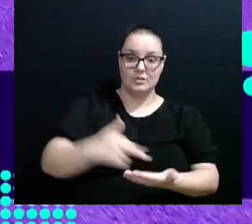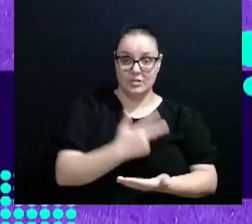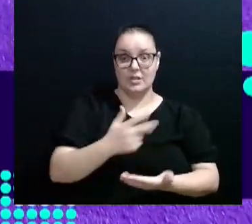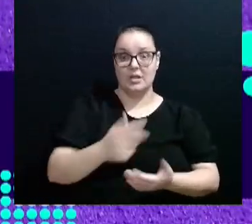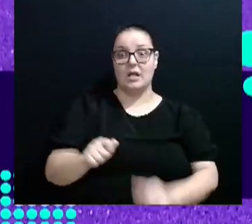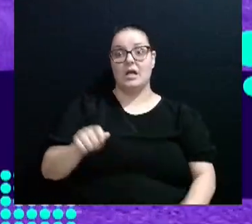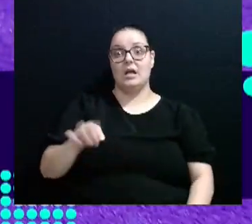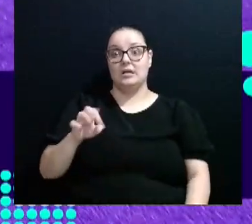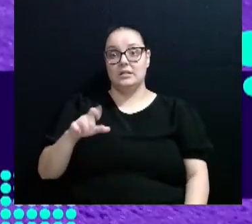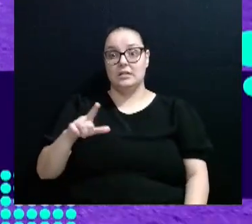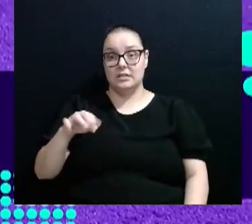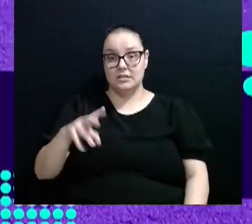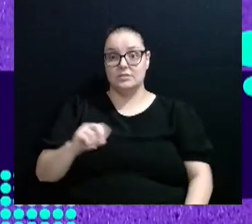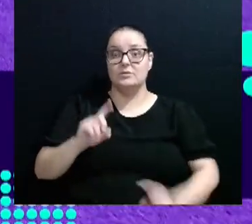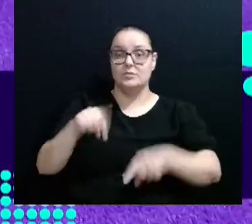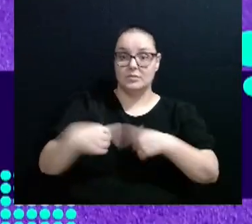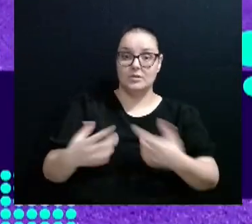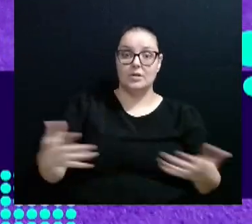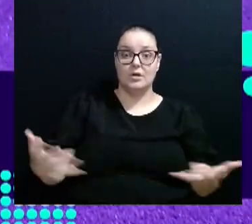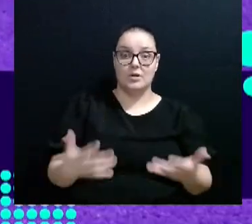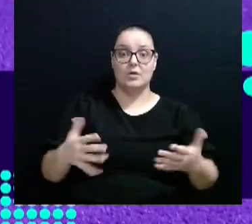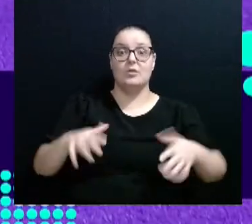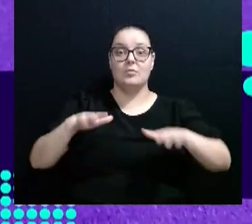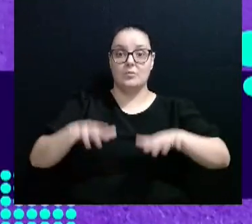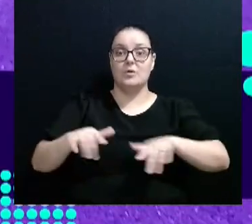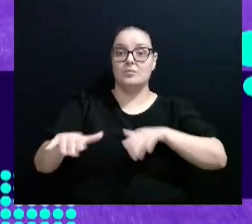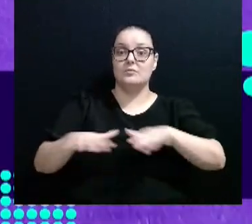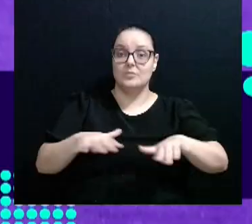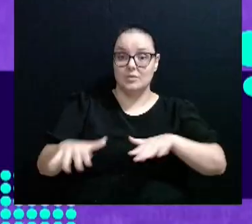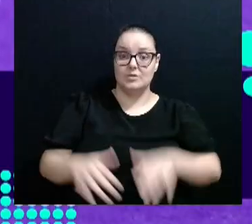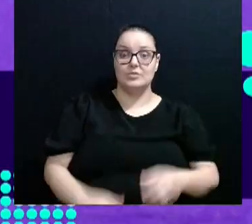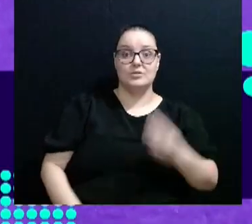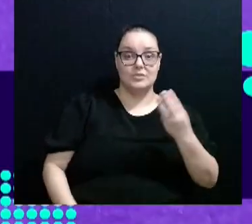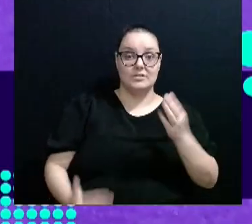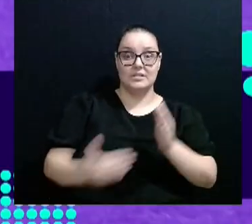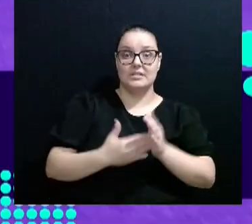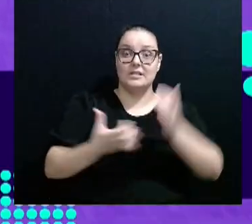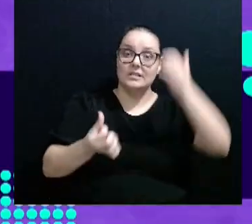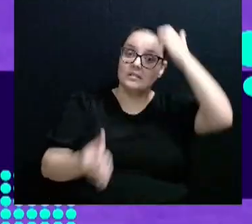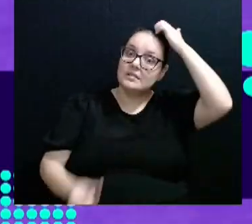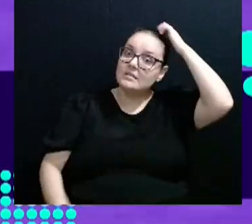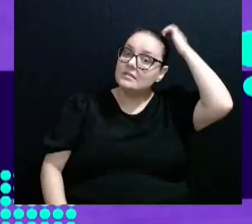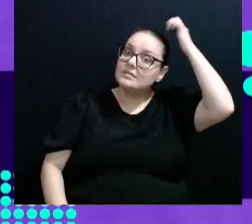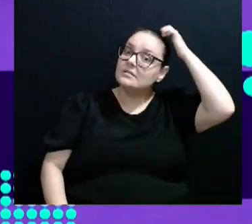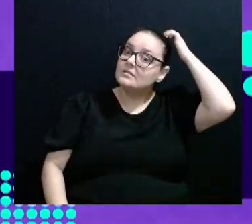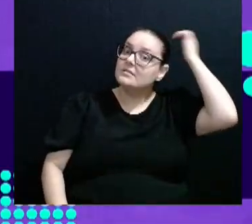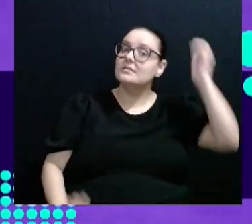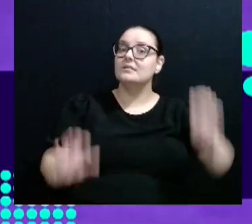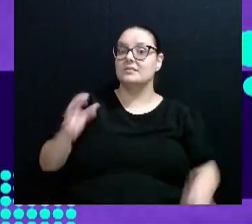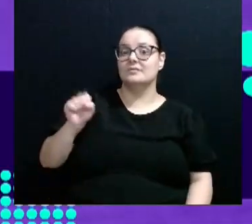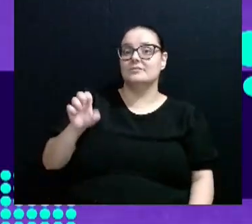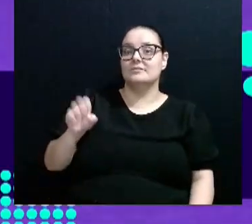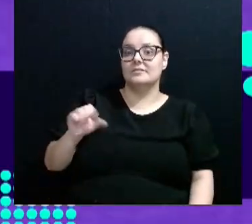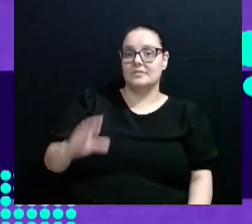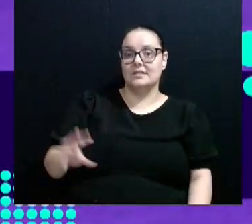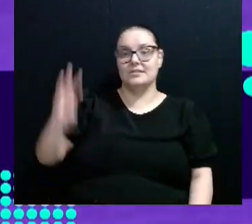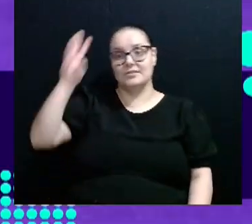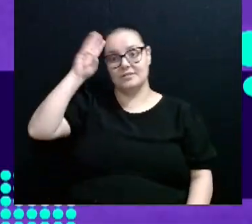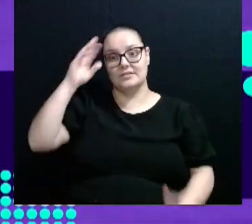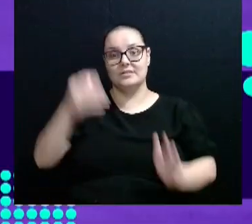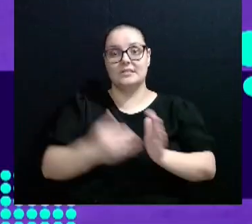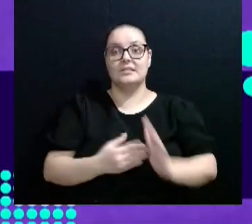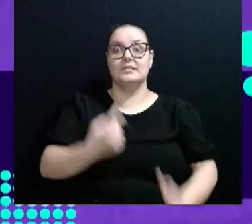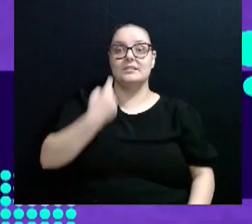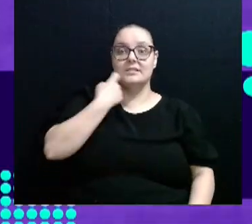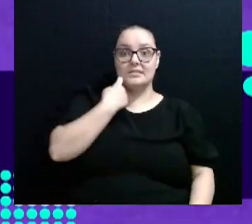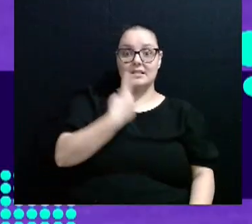que promove o Espaço Movimento de 3 a 6 anos, que acontece no Sesc Campinas, de terça a sexta, às 10 horas da